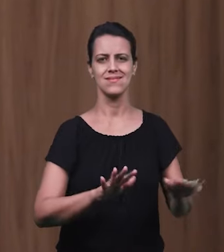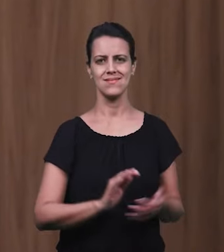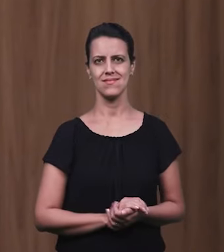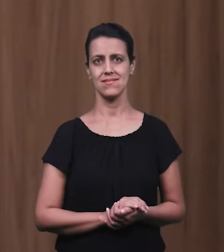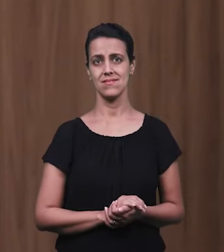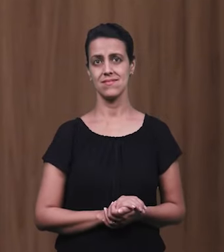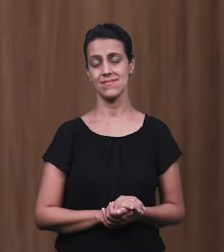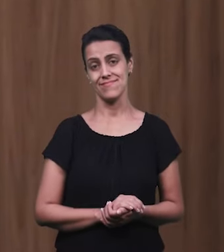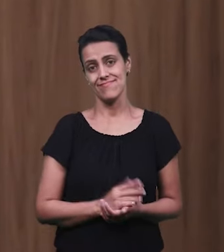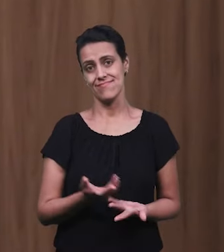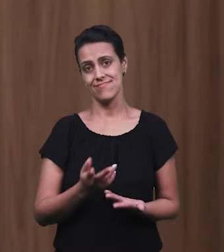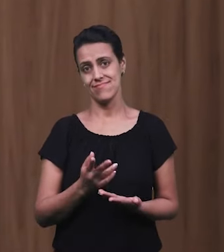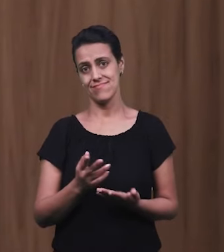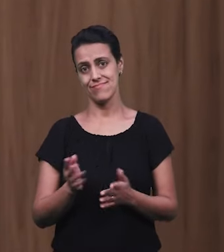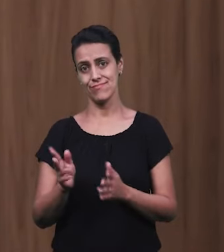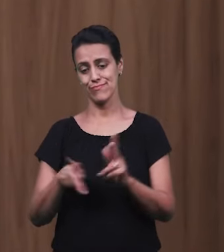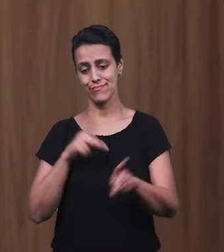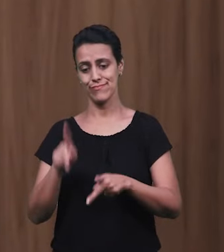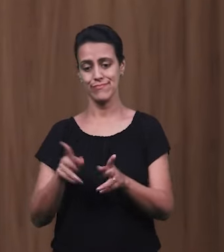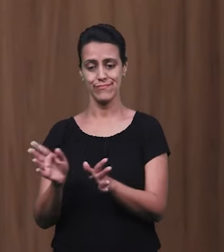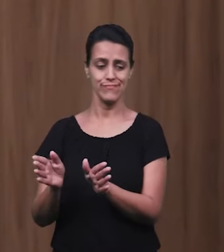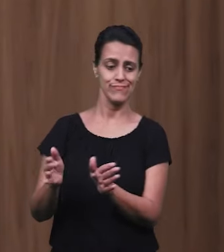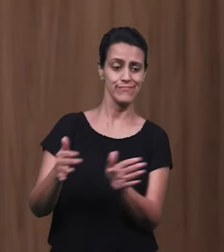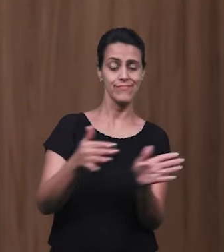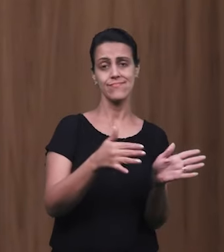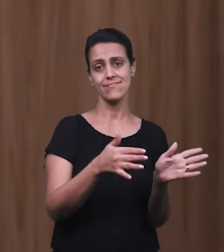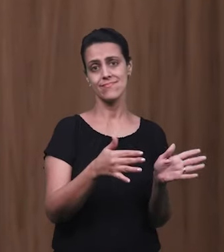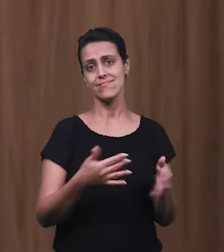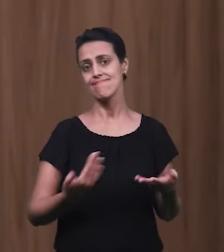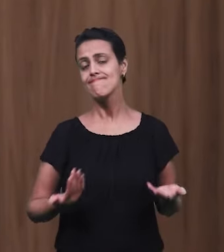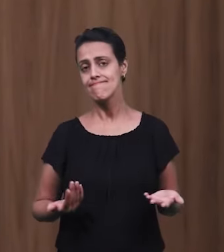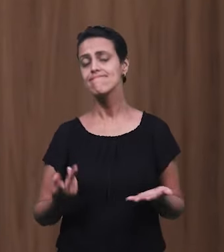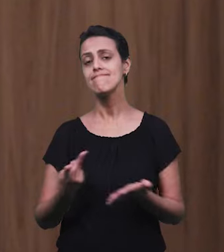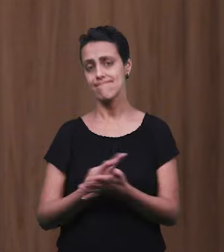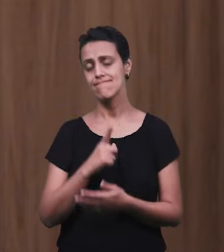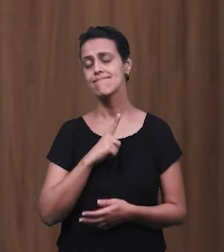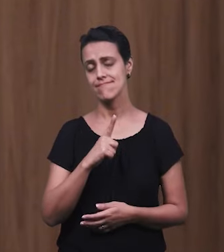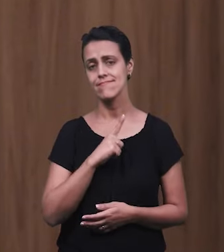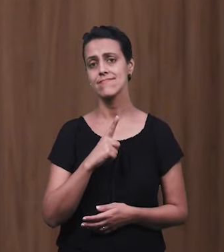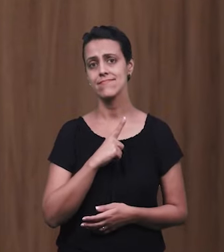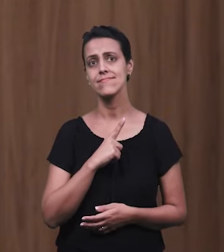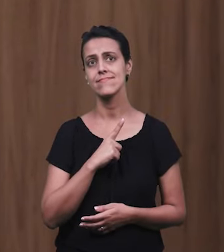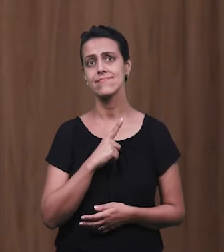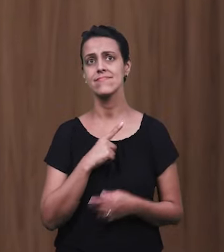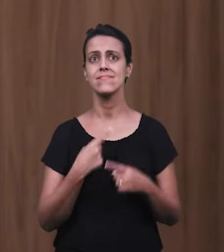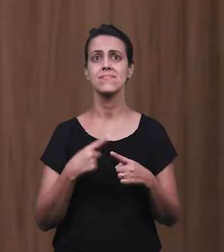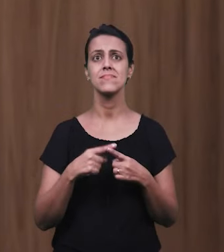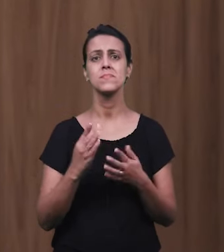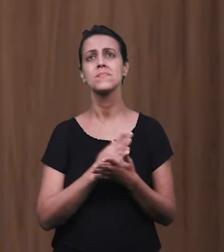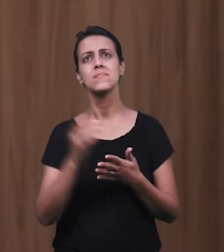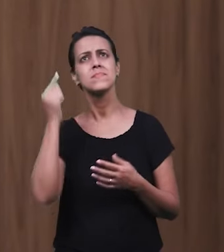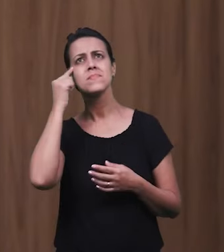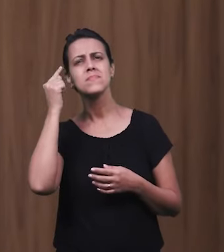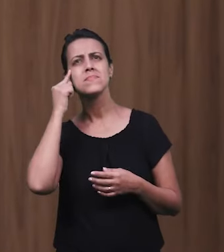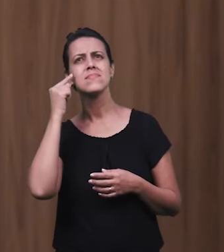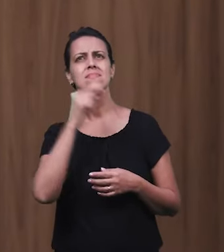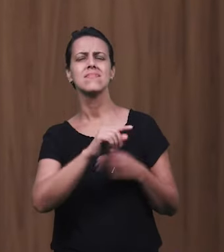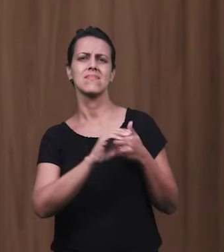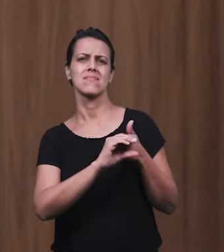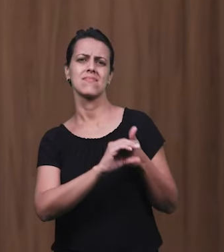desviaram foi um cristianismo que não foi, sabe, naquela época. Todo mundo pensa que o cristianismo, o desvio do